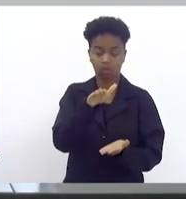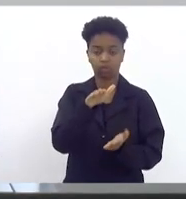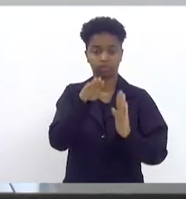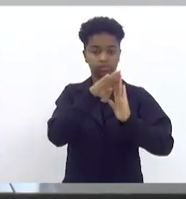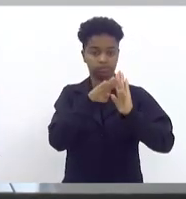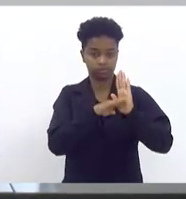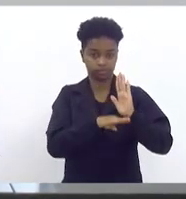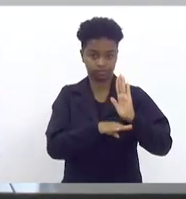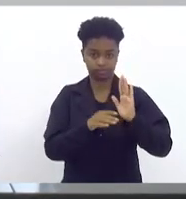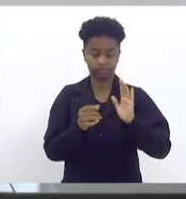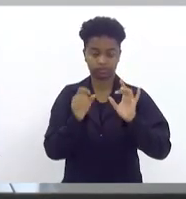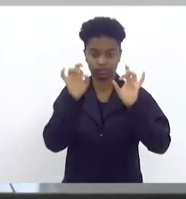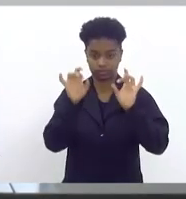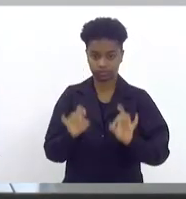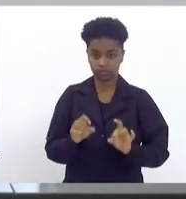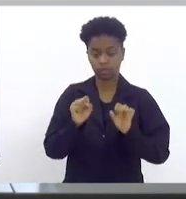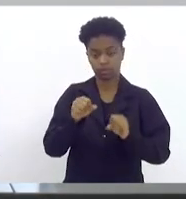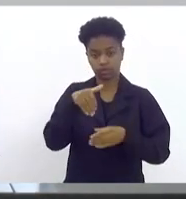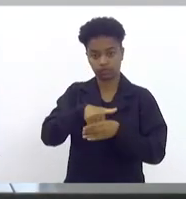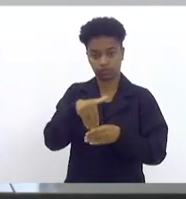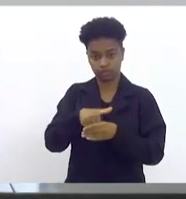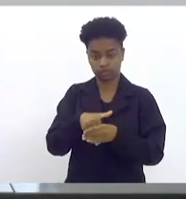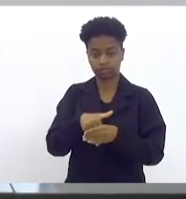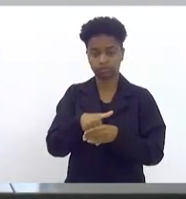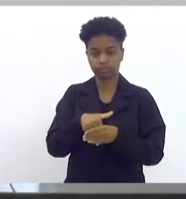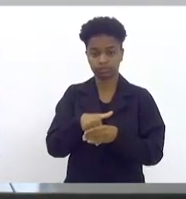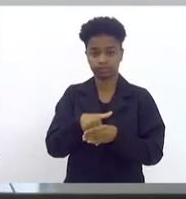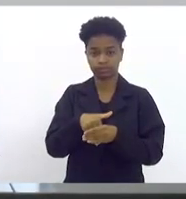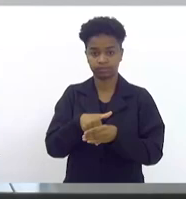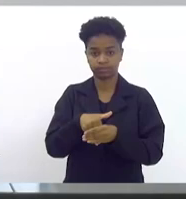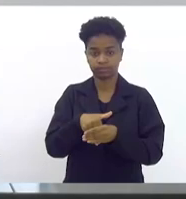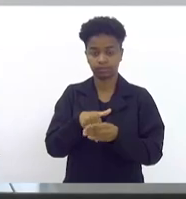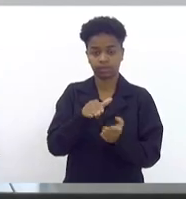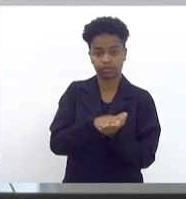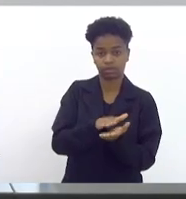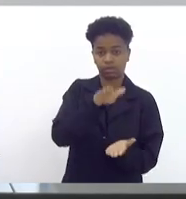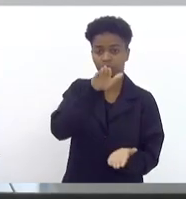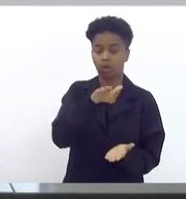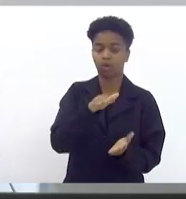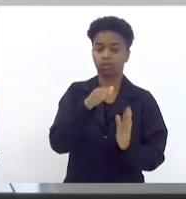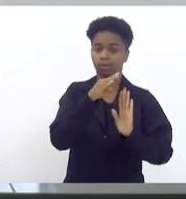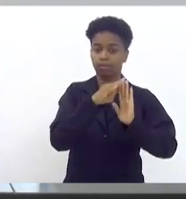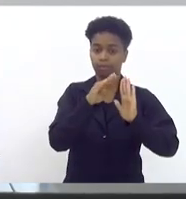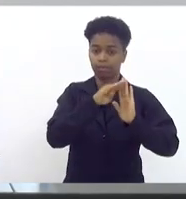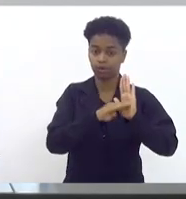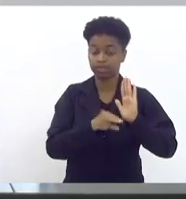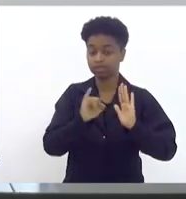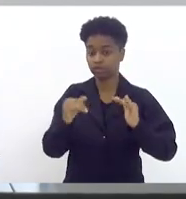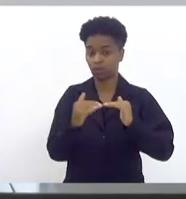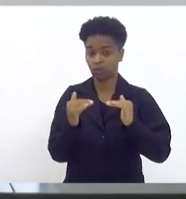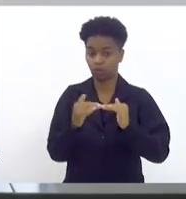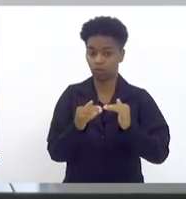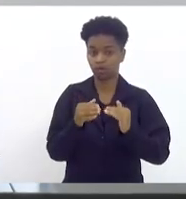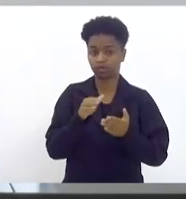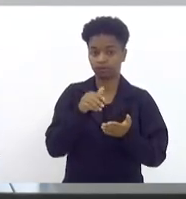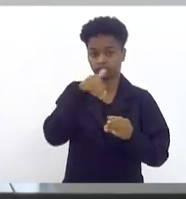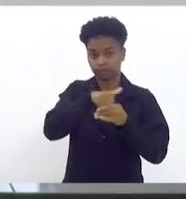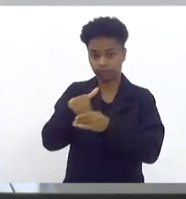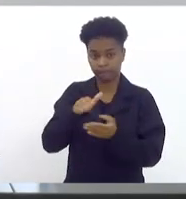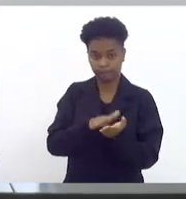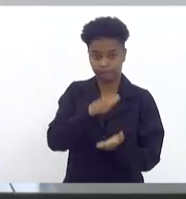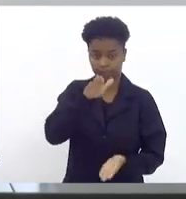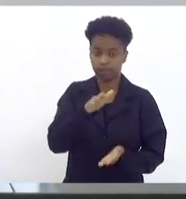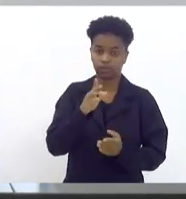extraordinária. Em votação, a votação em bloco da pauta extraordinária. Senhores que aprovam a votação em bloco, permaneçam como